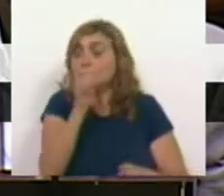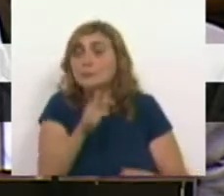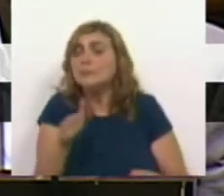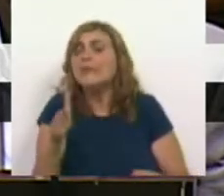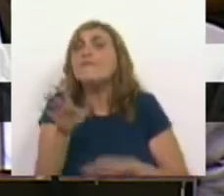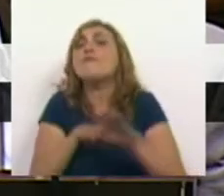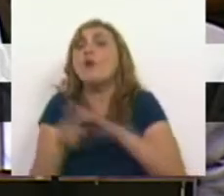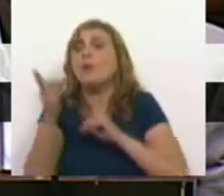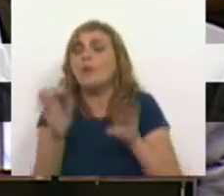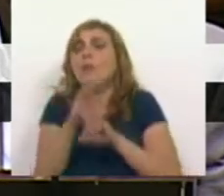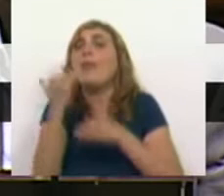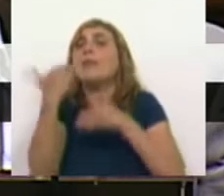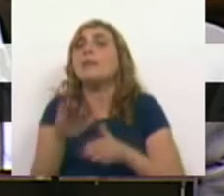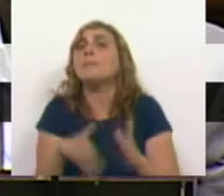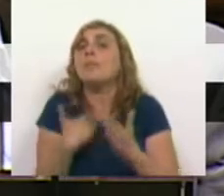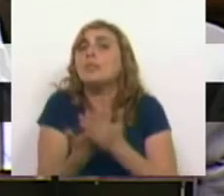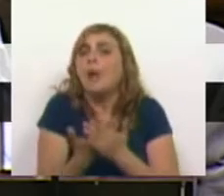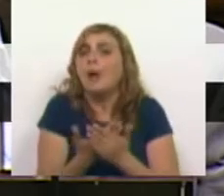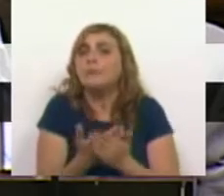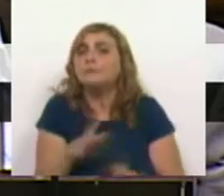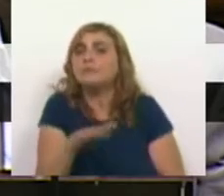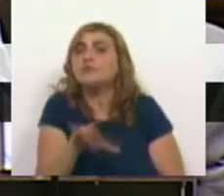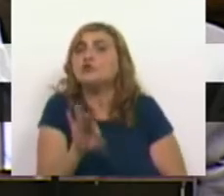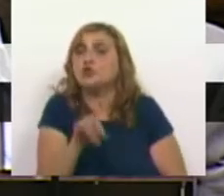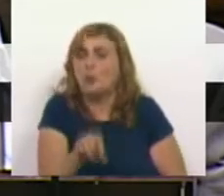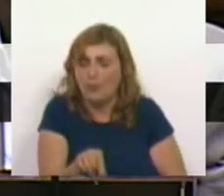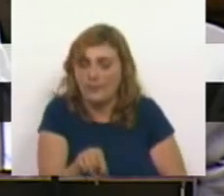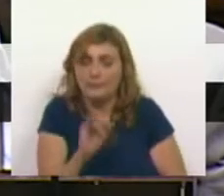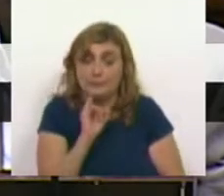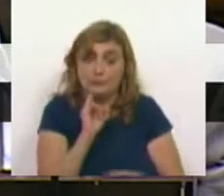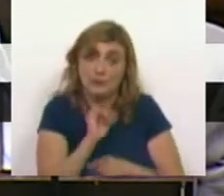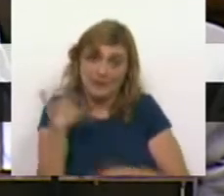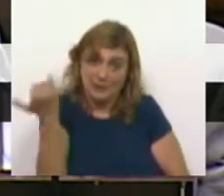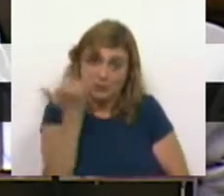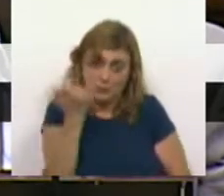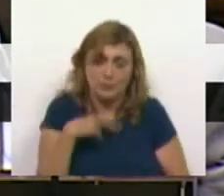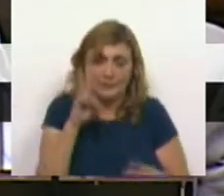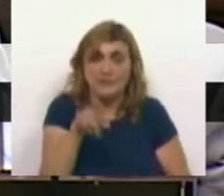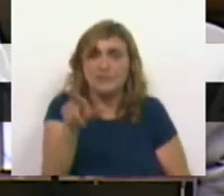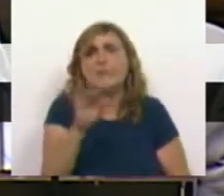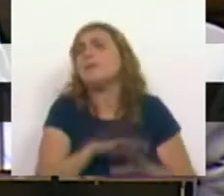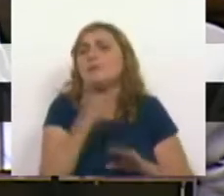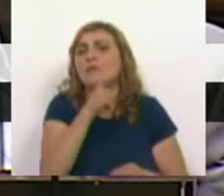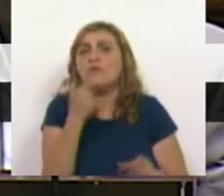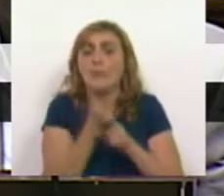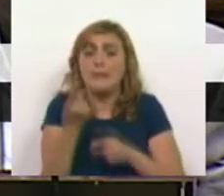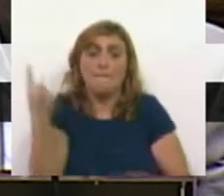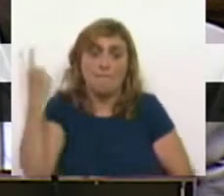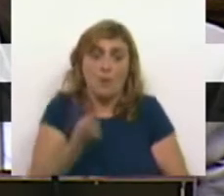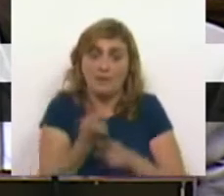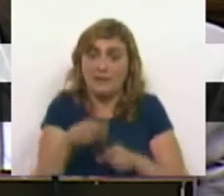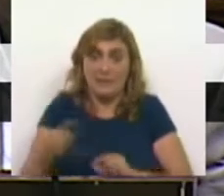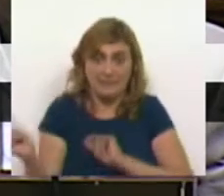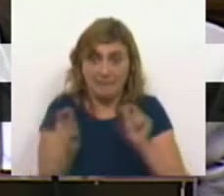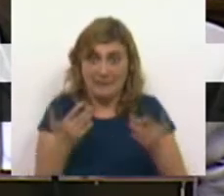é manter limitado o campo das escolhas. Segunda observação, na sufraguidão de impor este